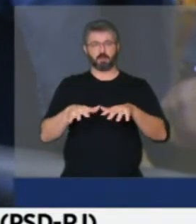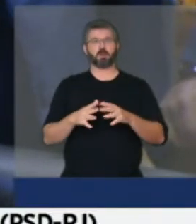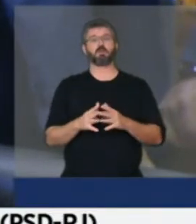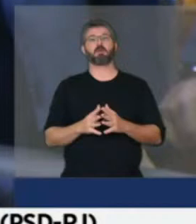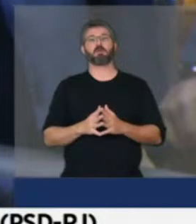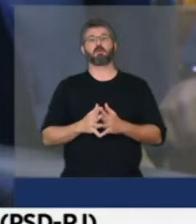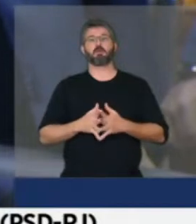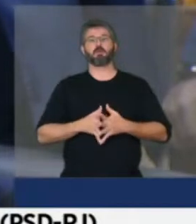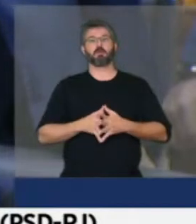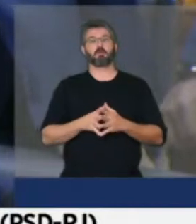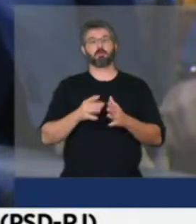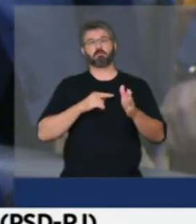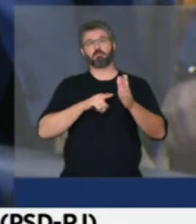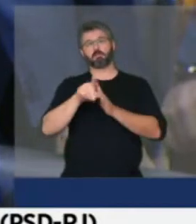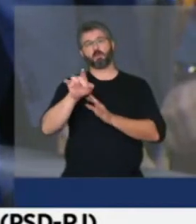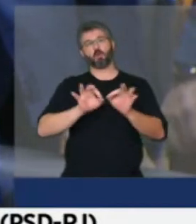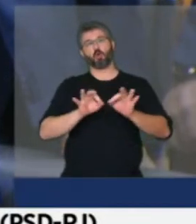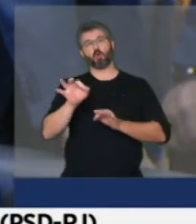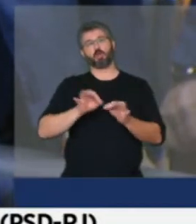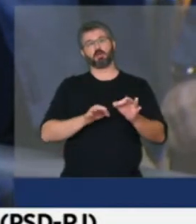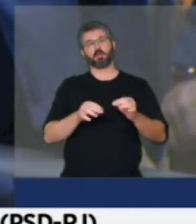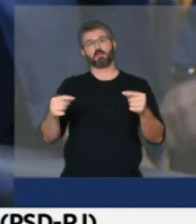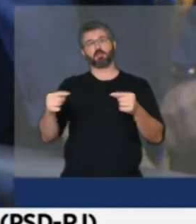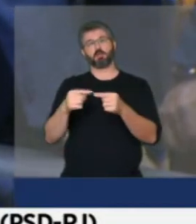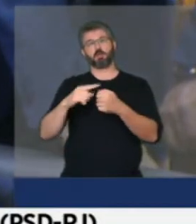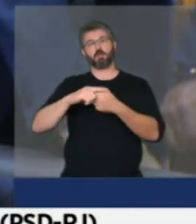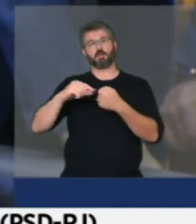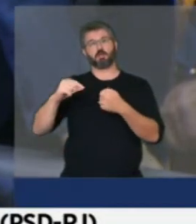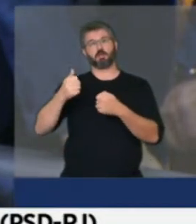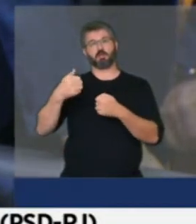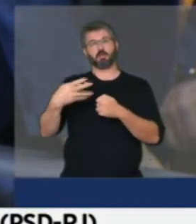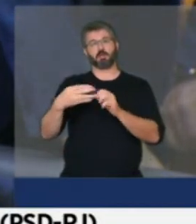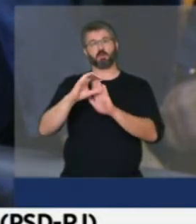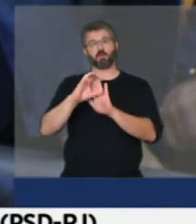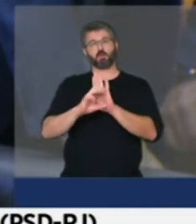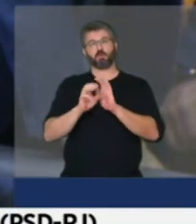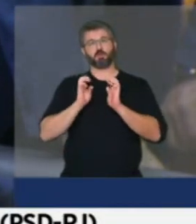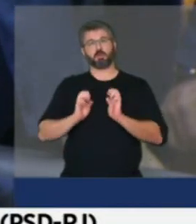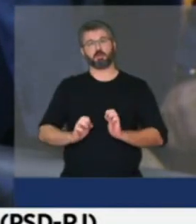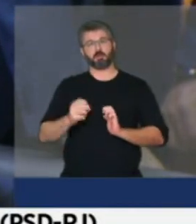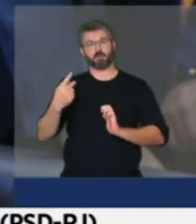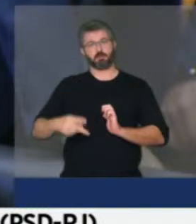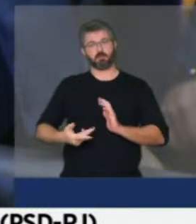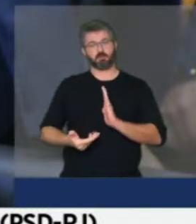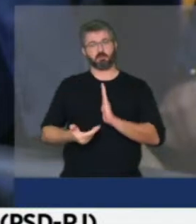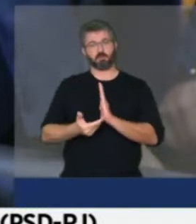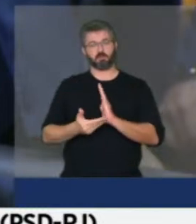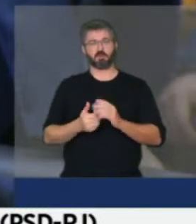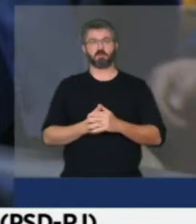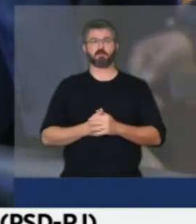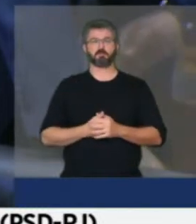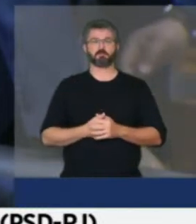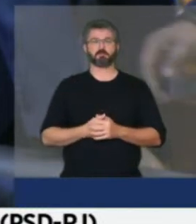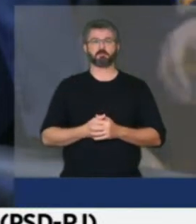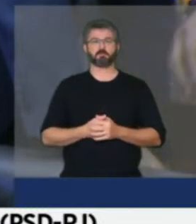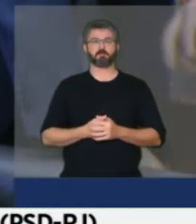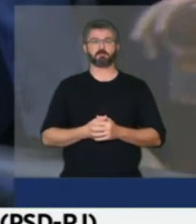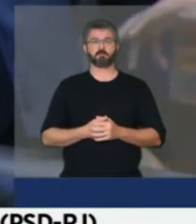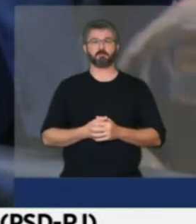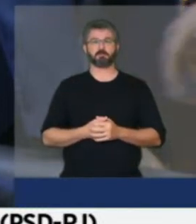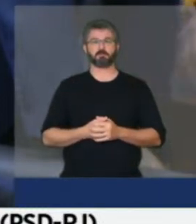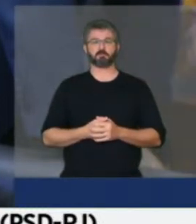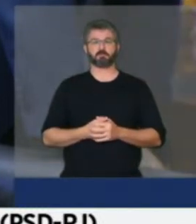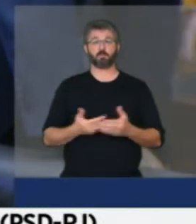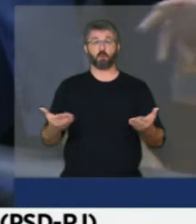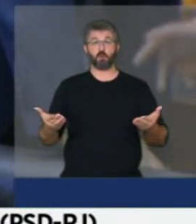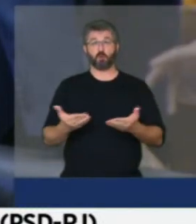quero levantar a questão de ordem com fundamento no artigo 14 do Código de Ética, decoro parlamentar. No dia de